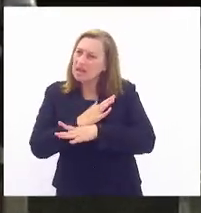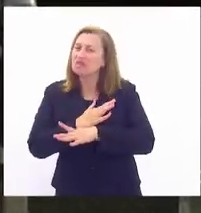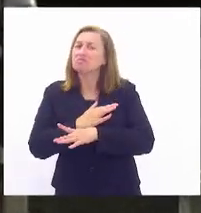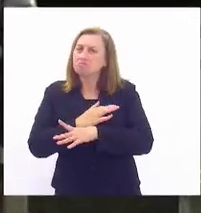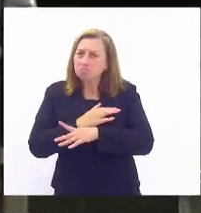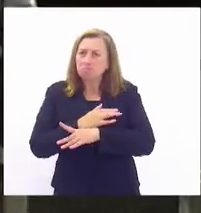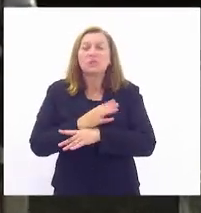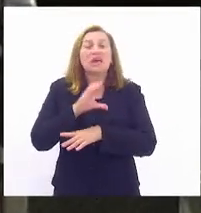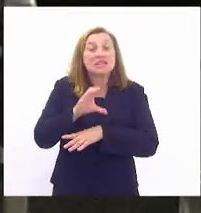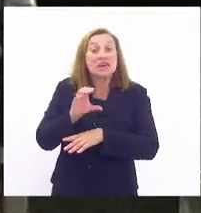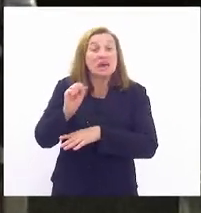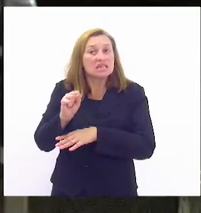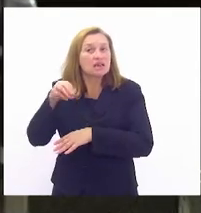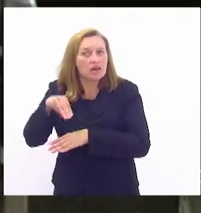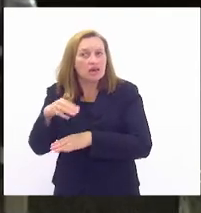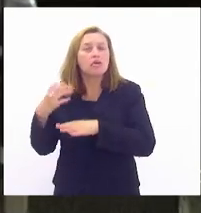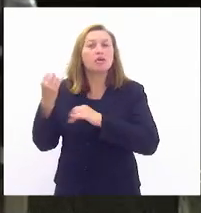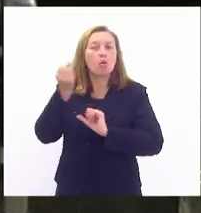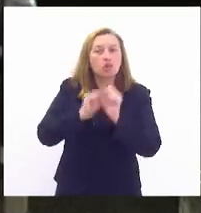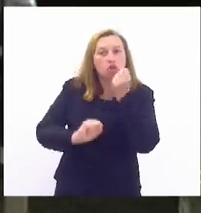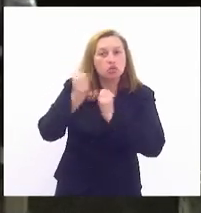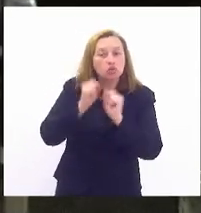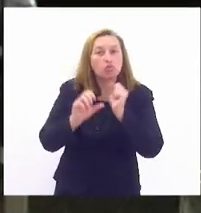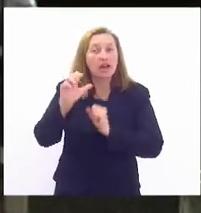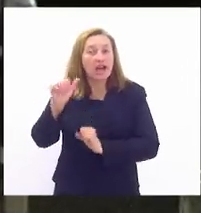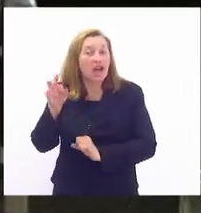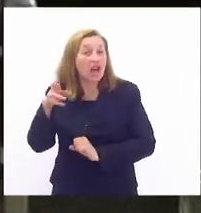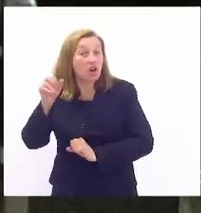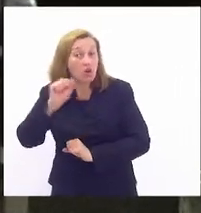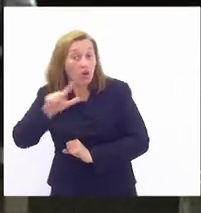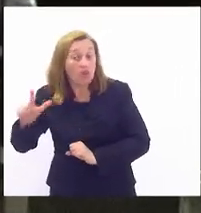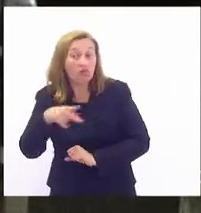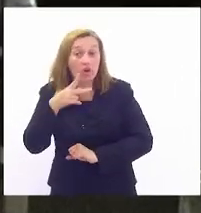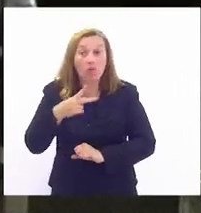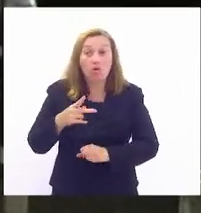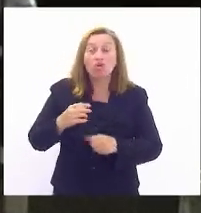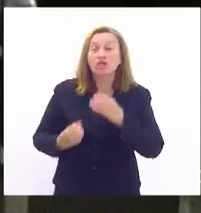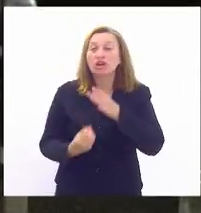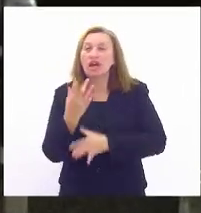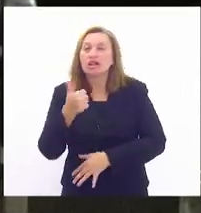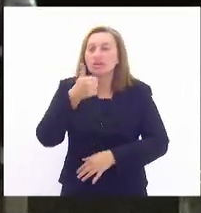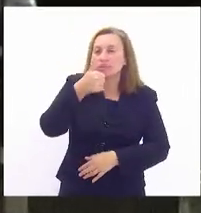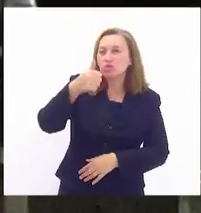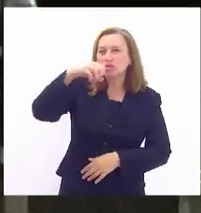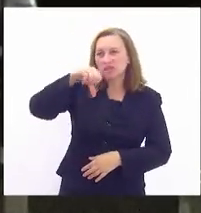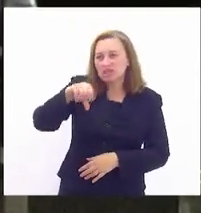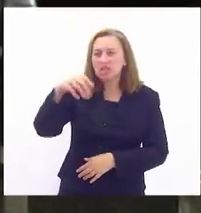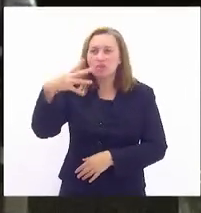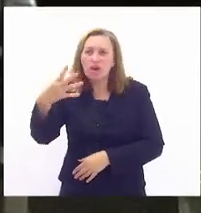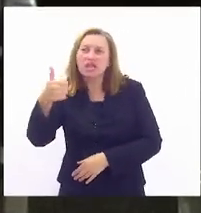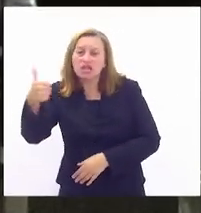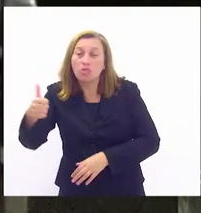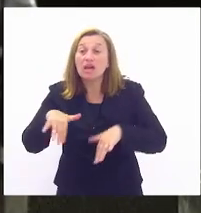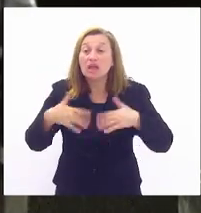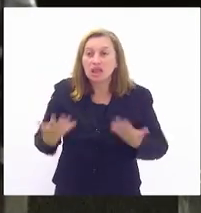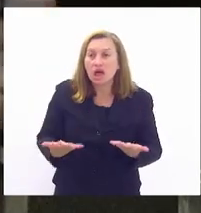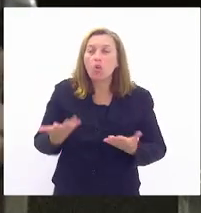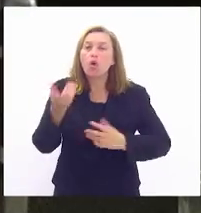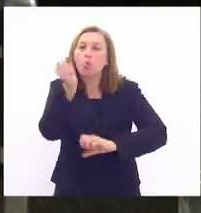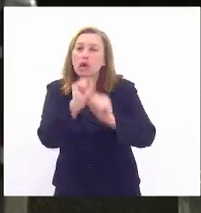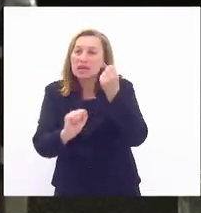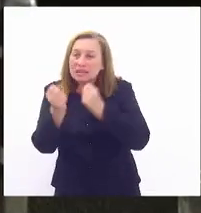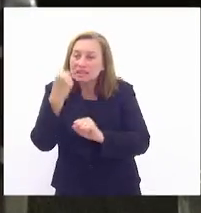A CSN é uma indústria, como a Carol falou, que foi criada em 1941. Então, é uma indústria que tinha